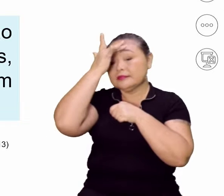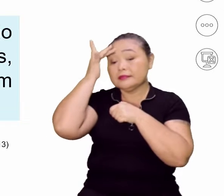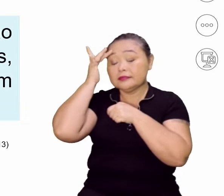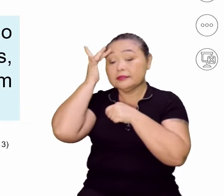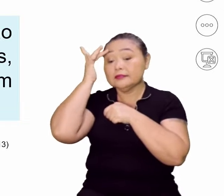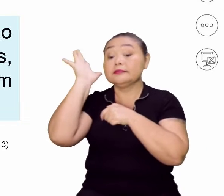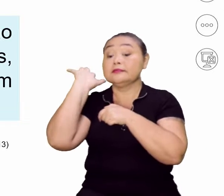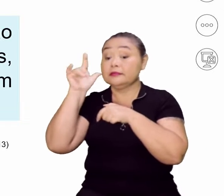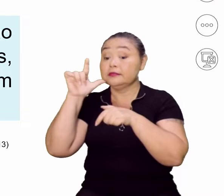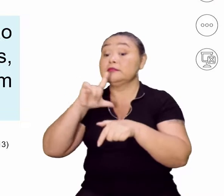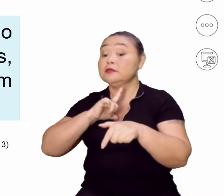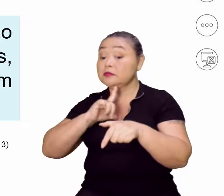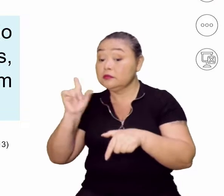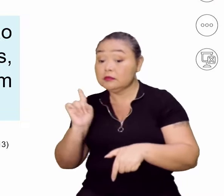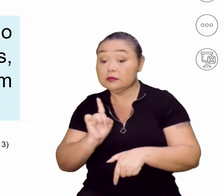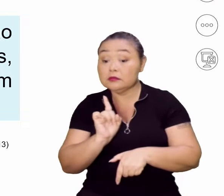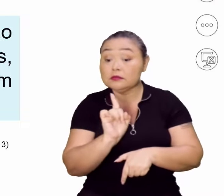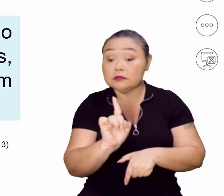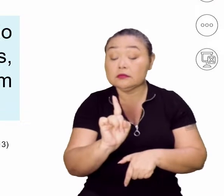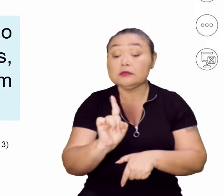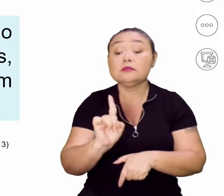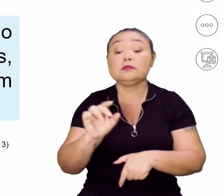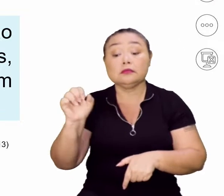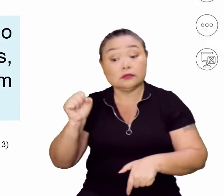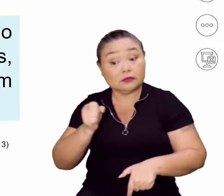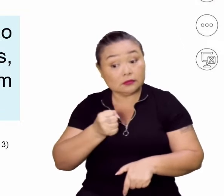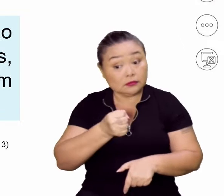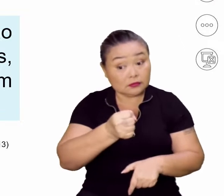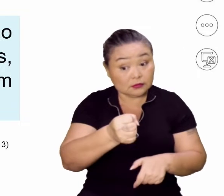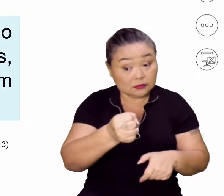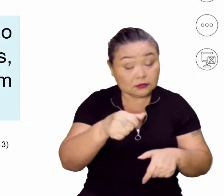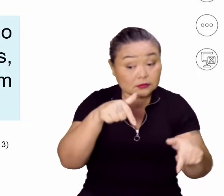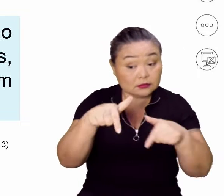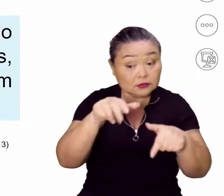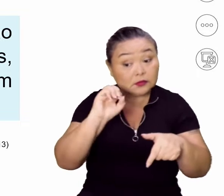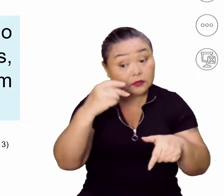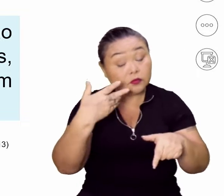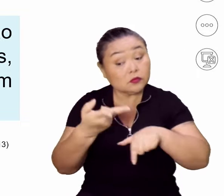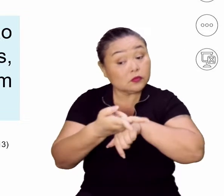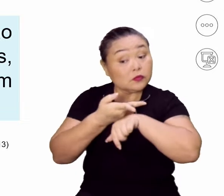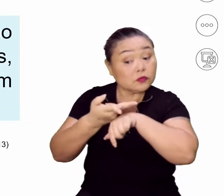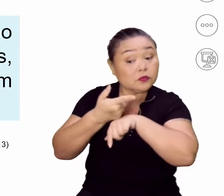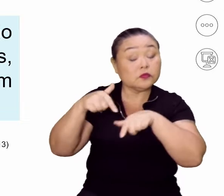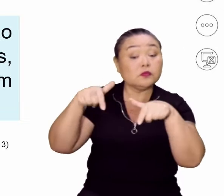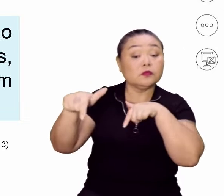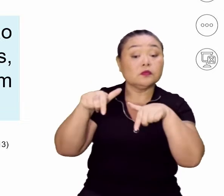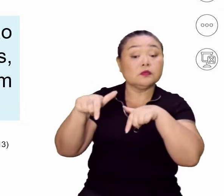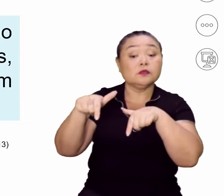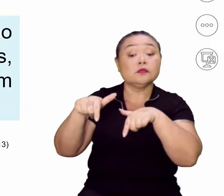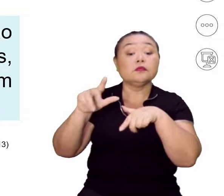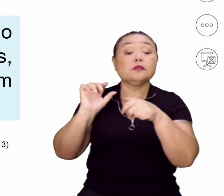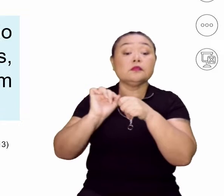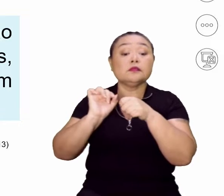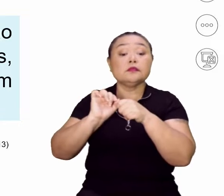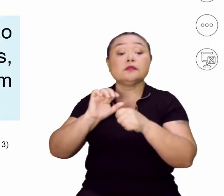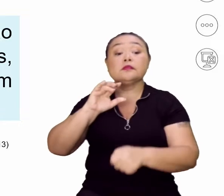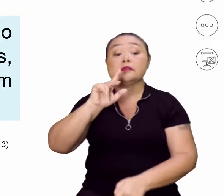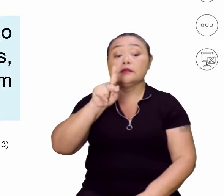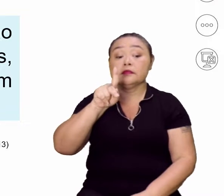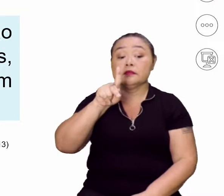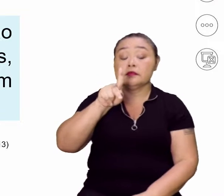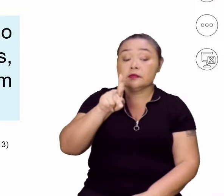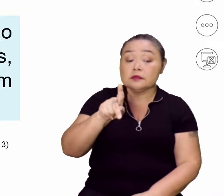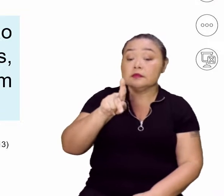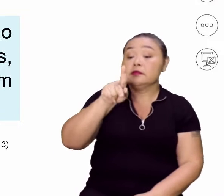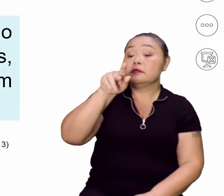que estão empregadas ou estão à procura de emprego, tá? E a PEI é a